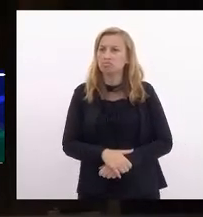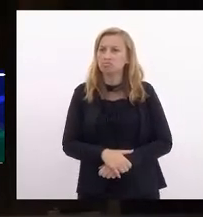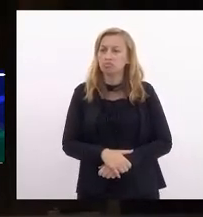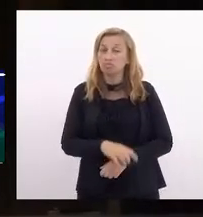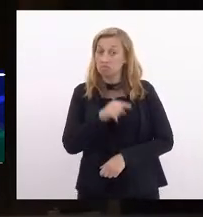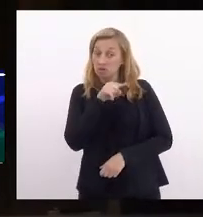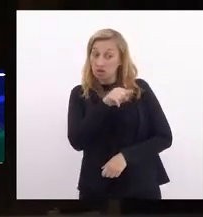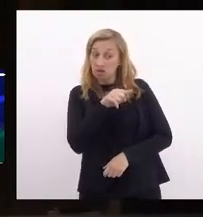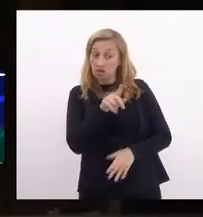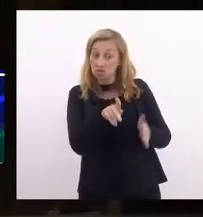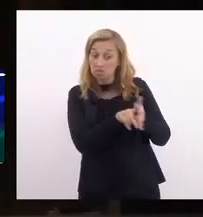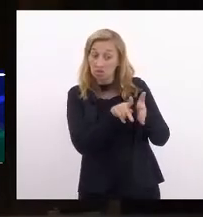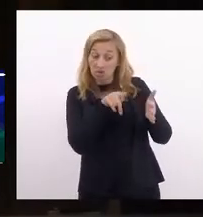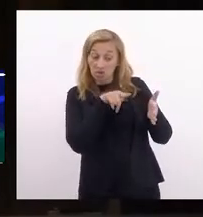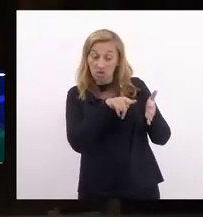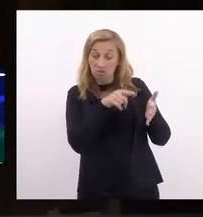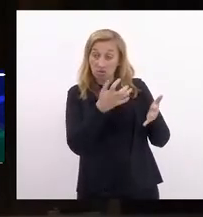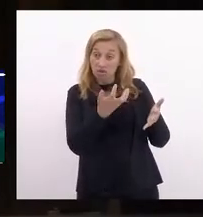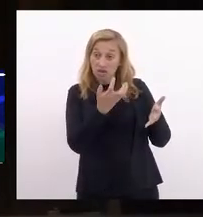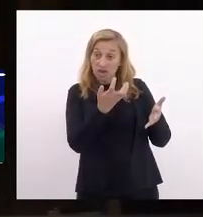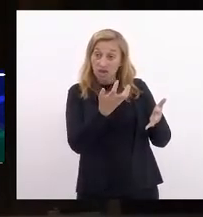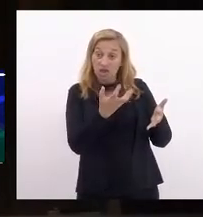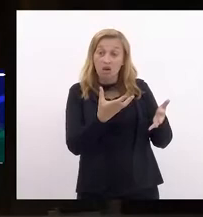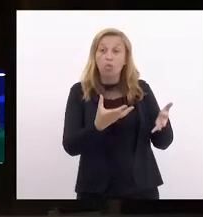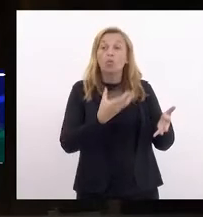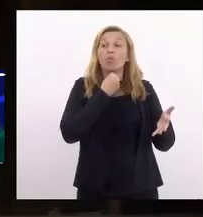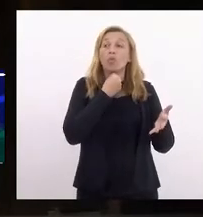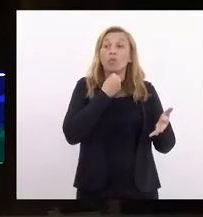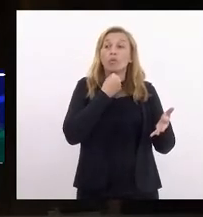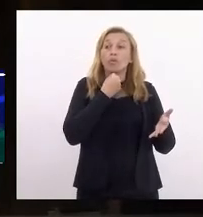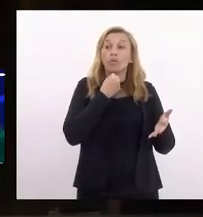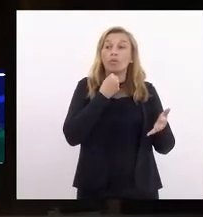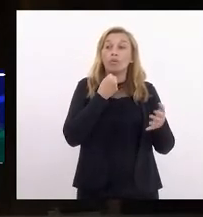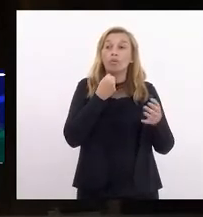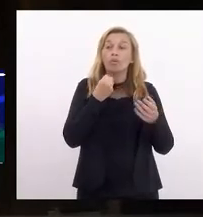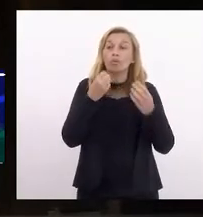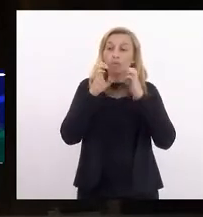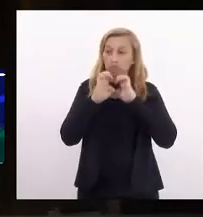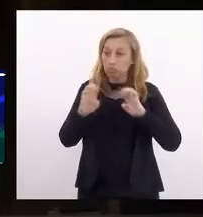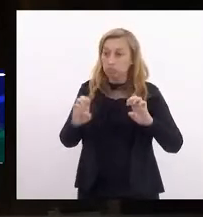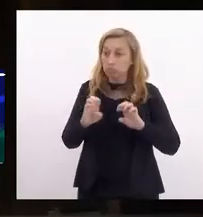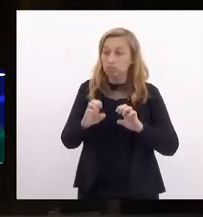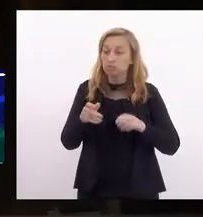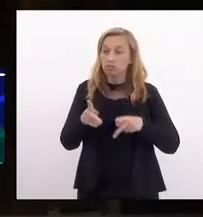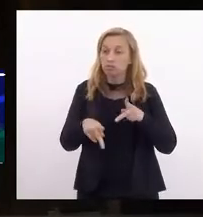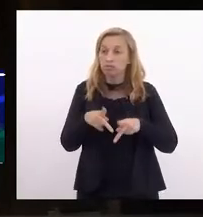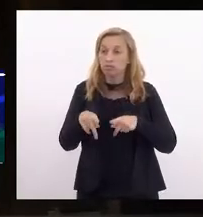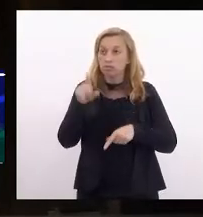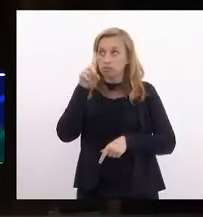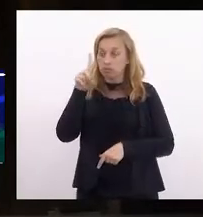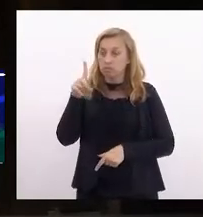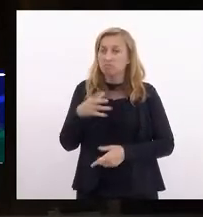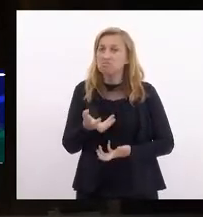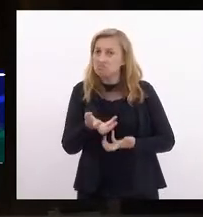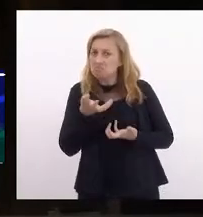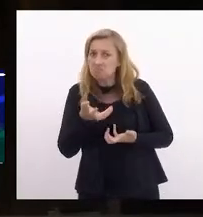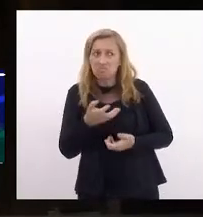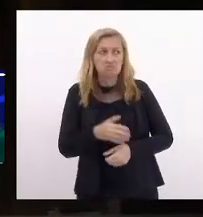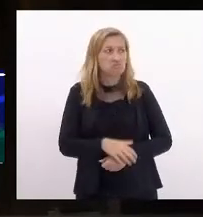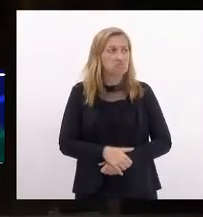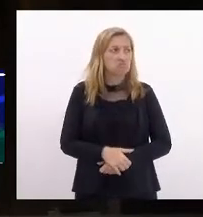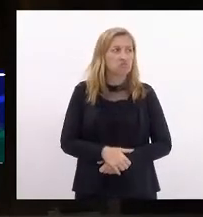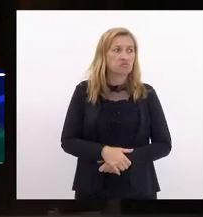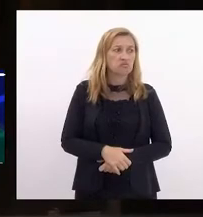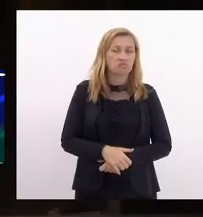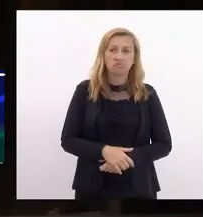é que esse projeto quer calar a boca dos Evangélicos que quer